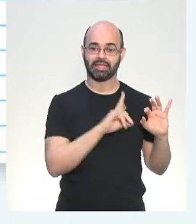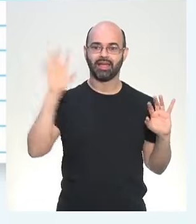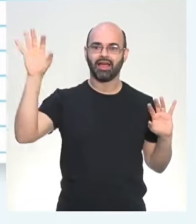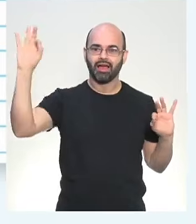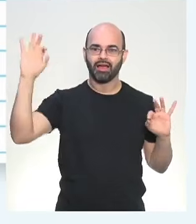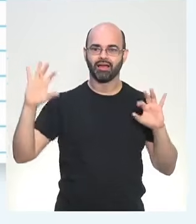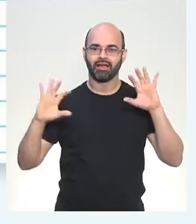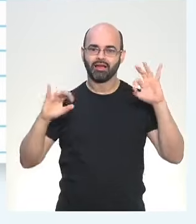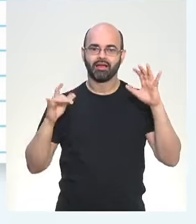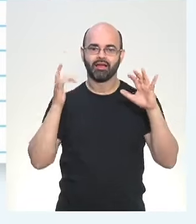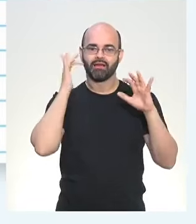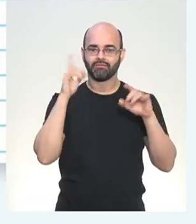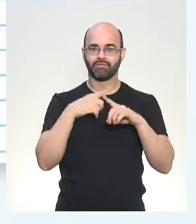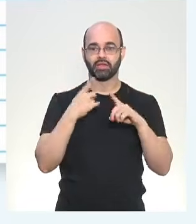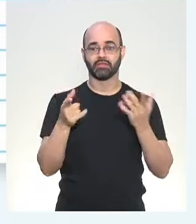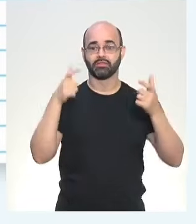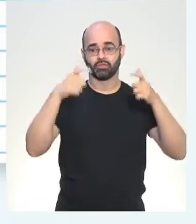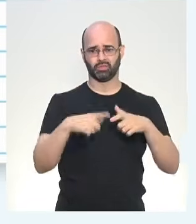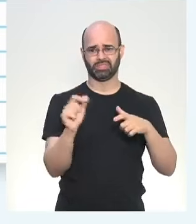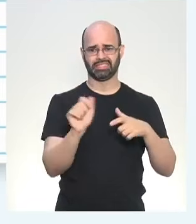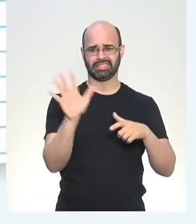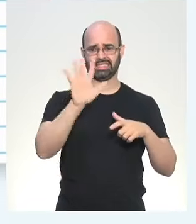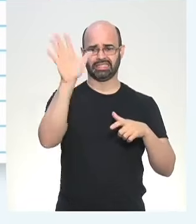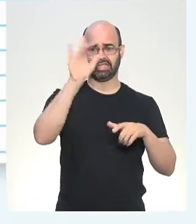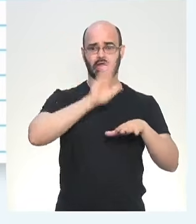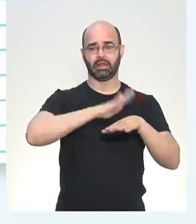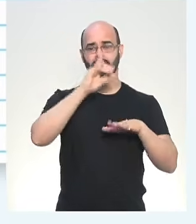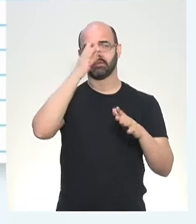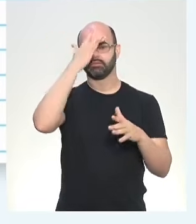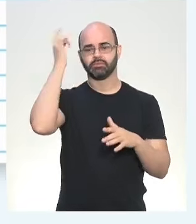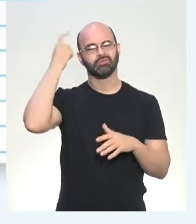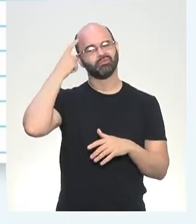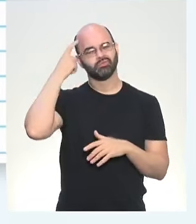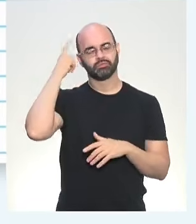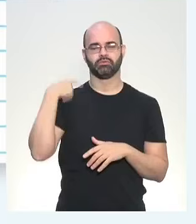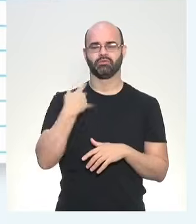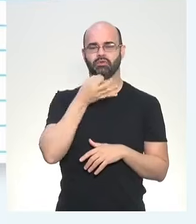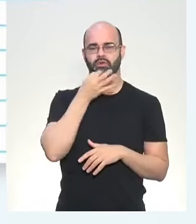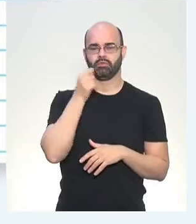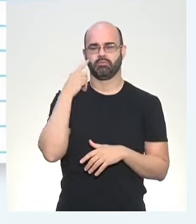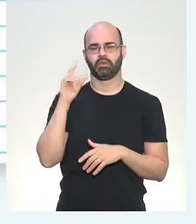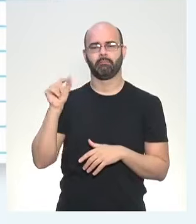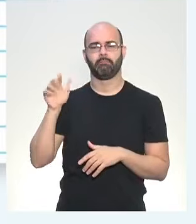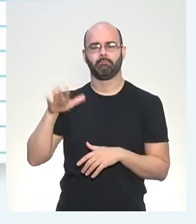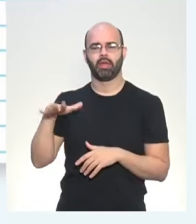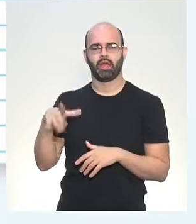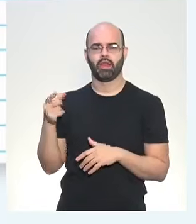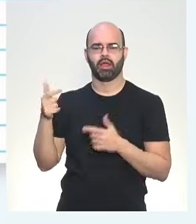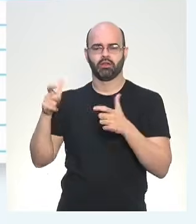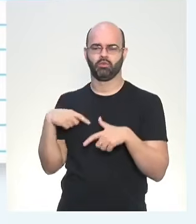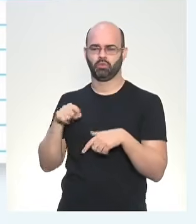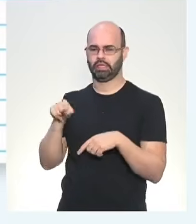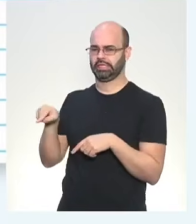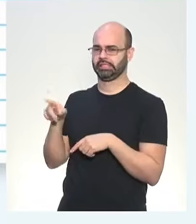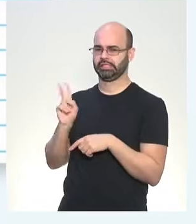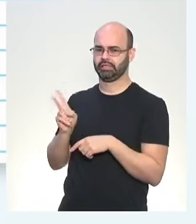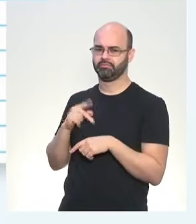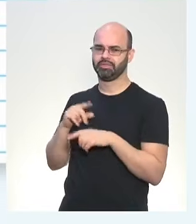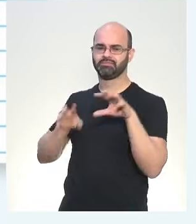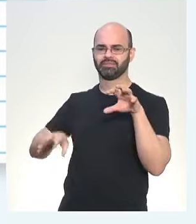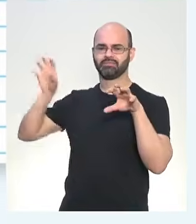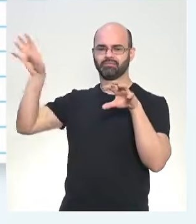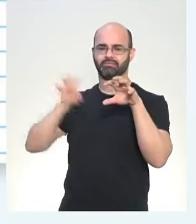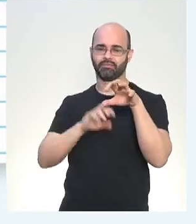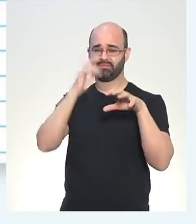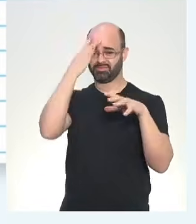muito e o caos típico da cidade grande faz com que diversas pessoas optem por alternativas mais baratas e calmas. As pessoas então